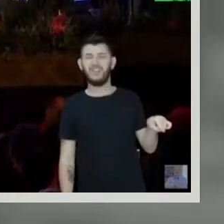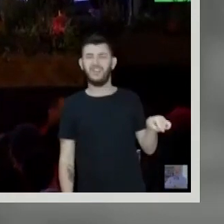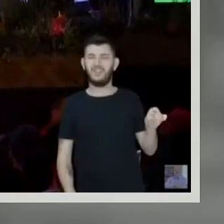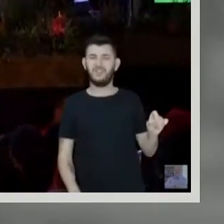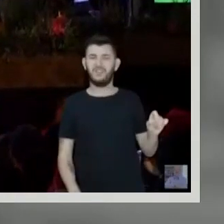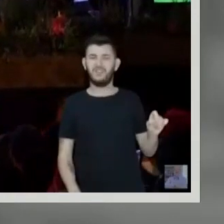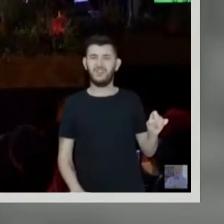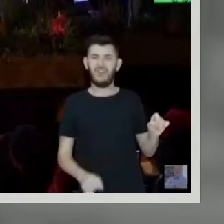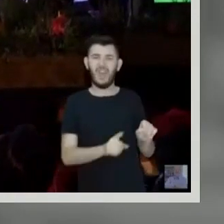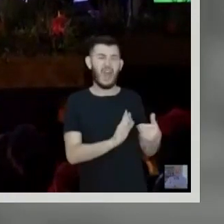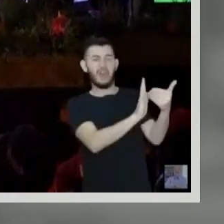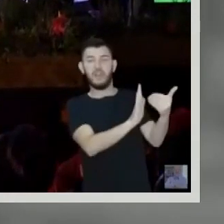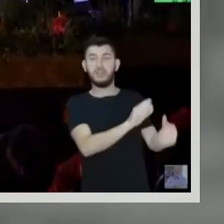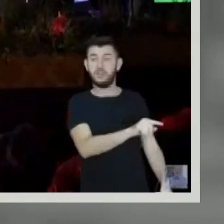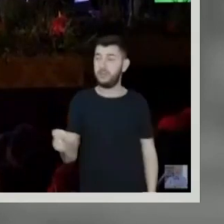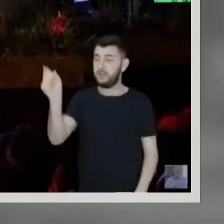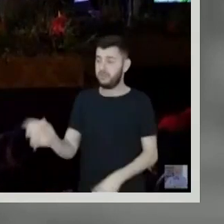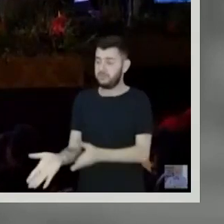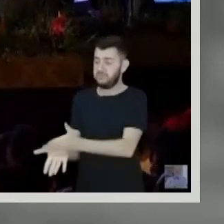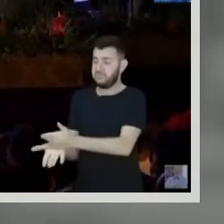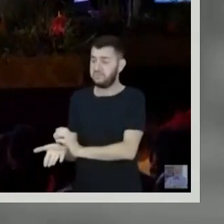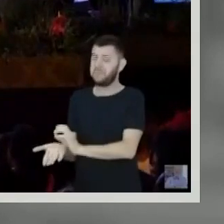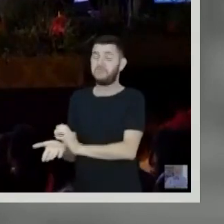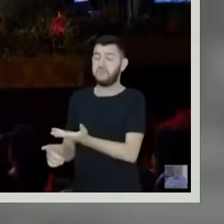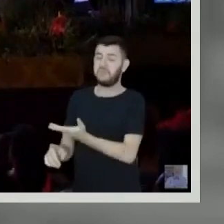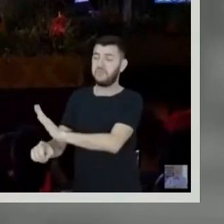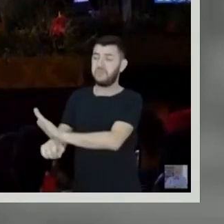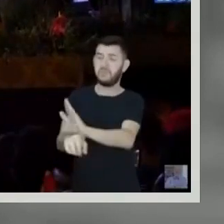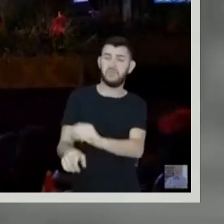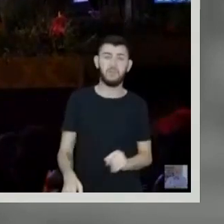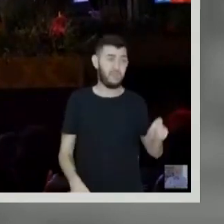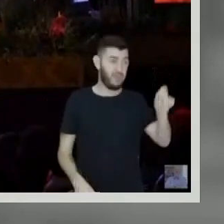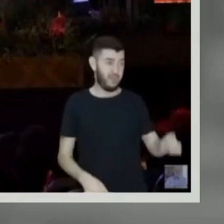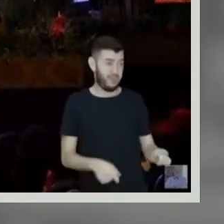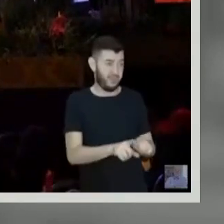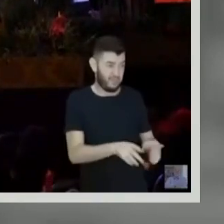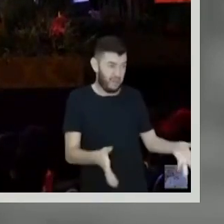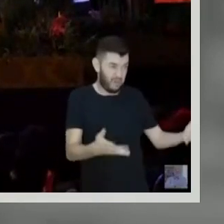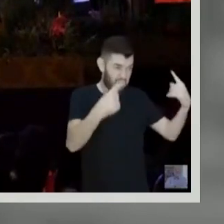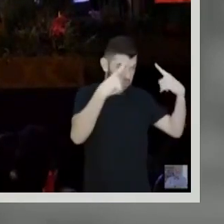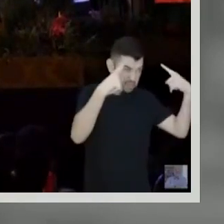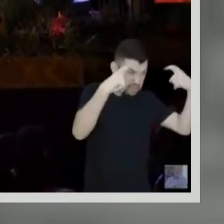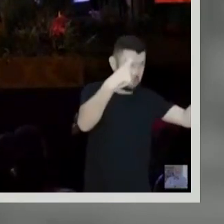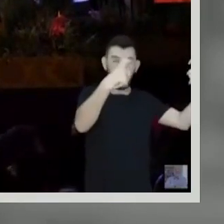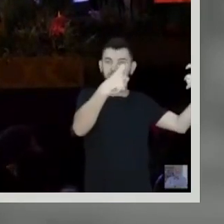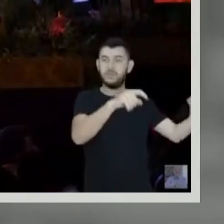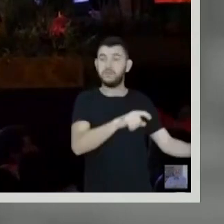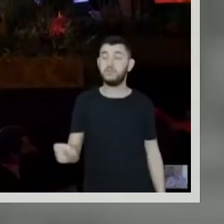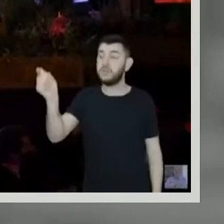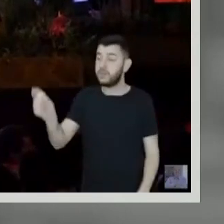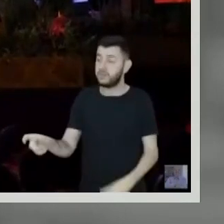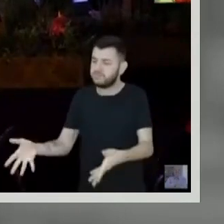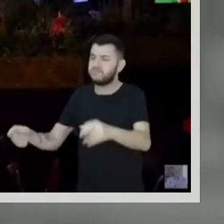por cento, na hora onde eles simplesmente tirarem os votos indecisos, os votos brancos e nulos, e passarem a mostrar